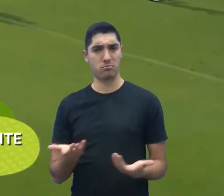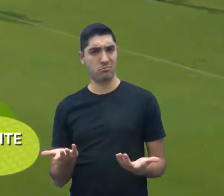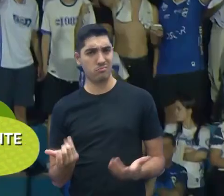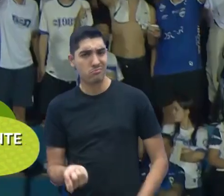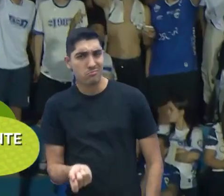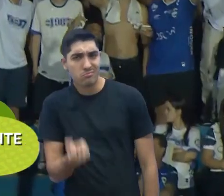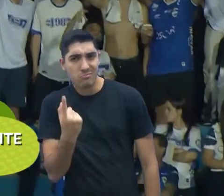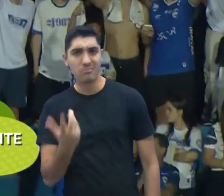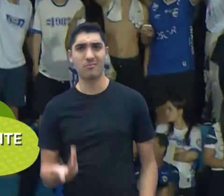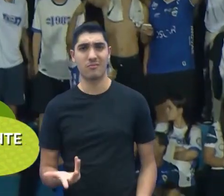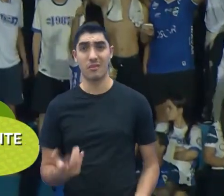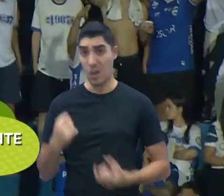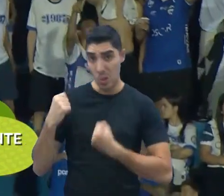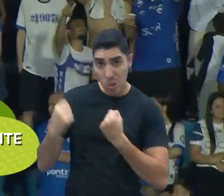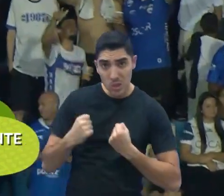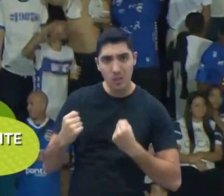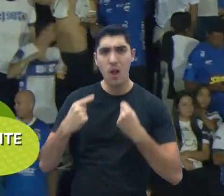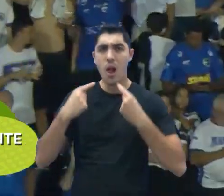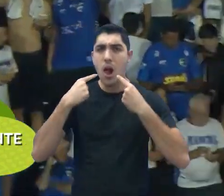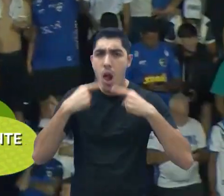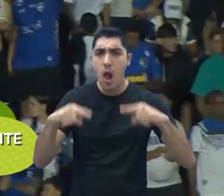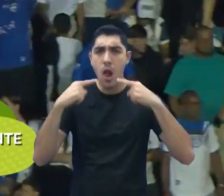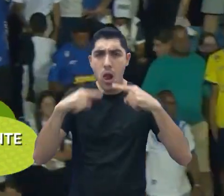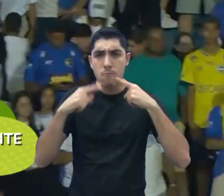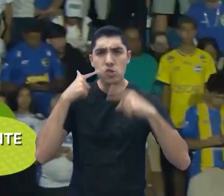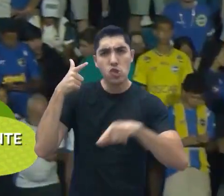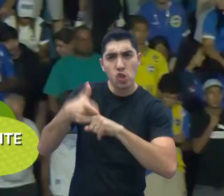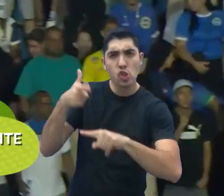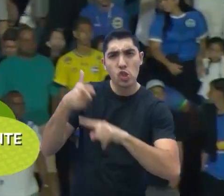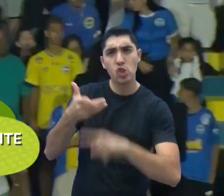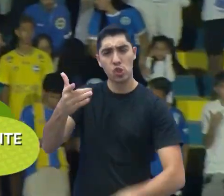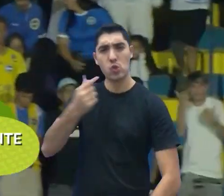E claro, a torcida não perdoou.